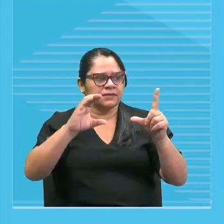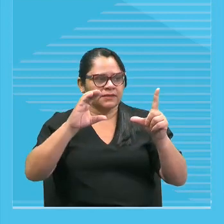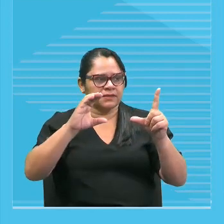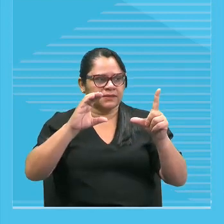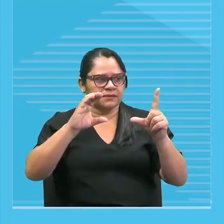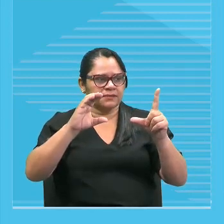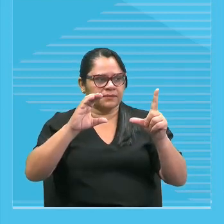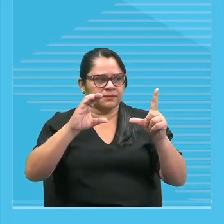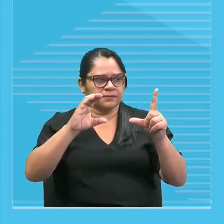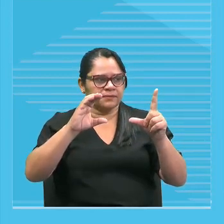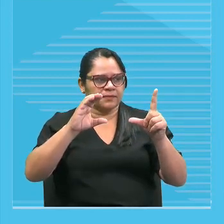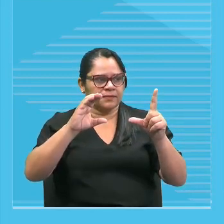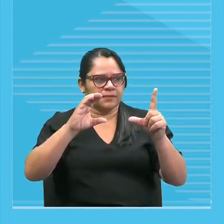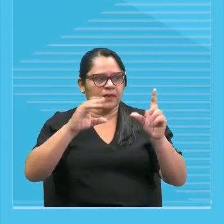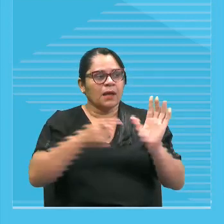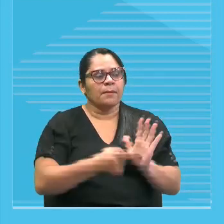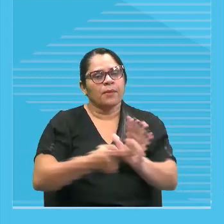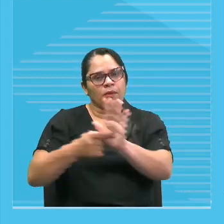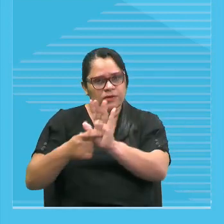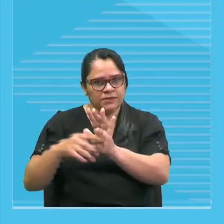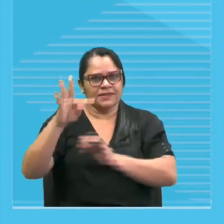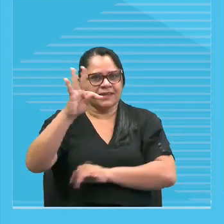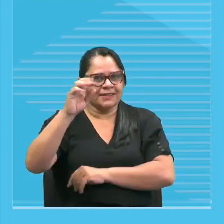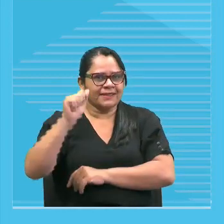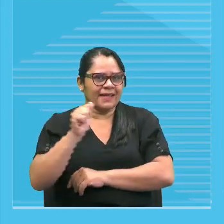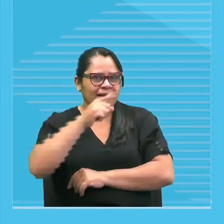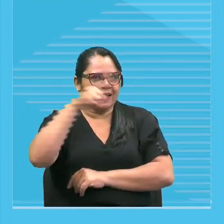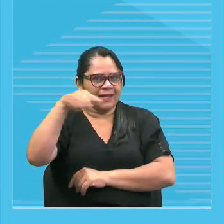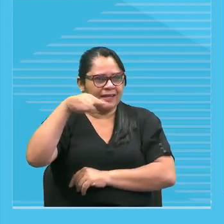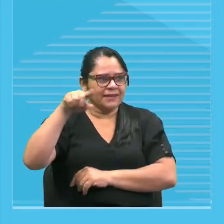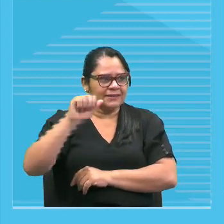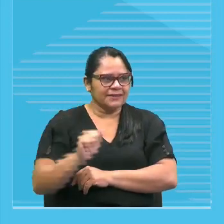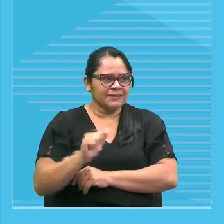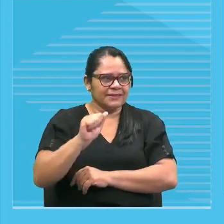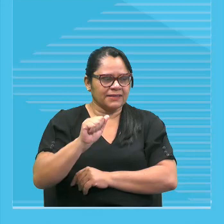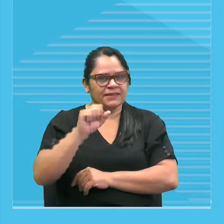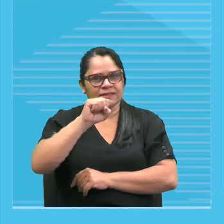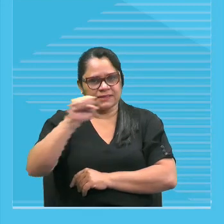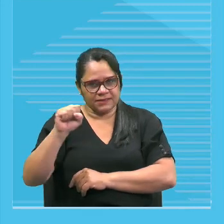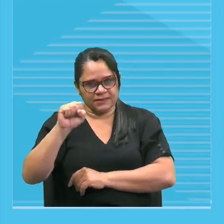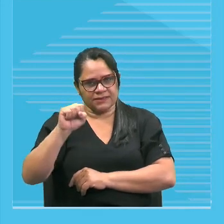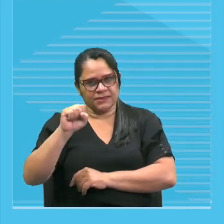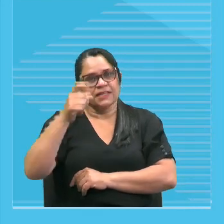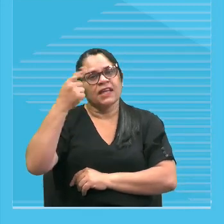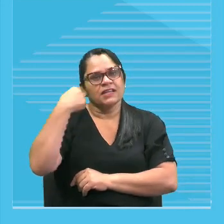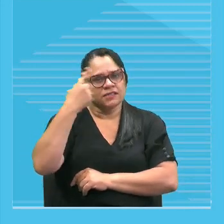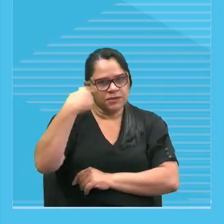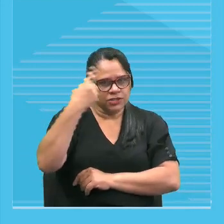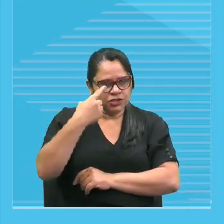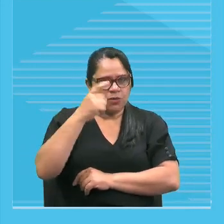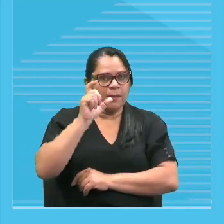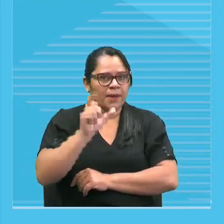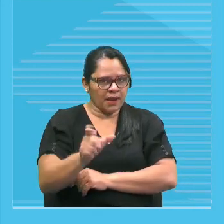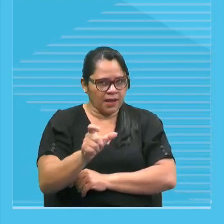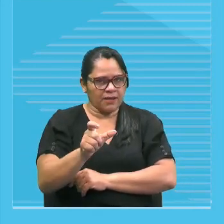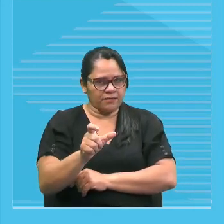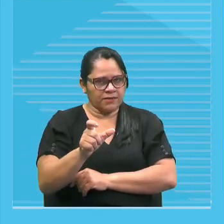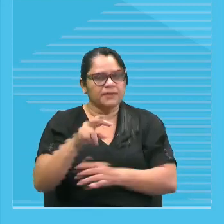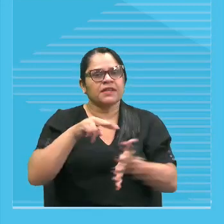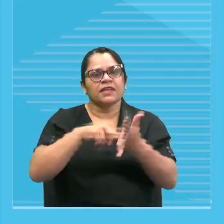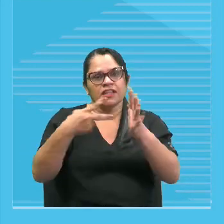o Z em espanhol tem som de s taças taça em espanhol significa xícara